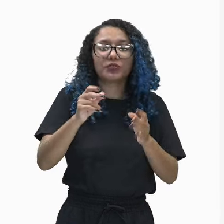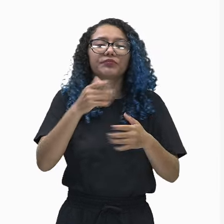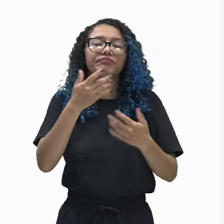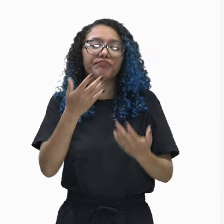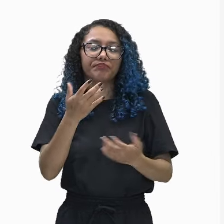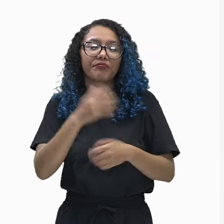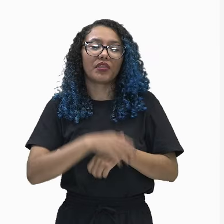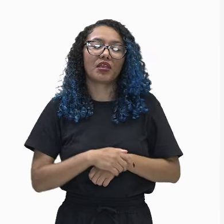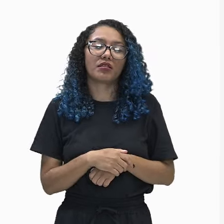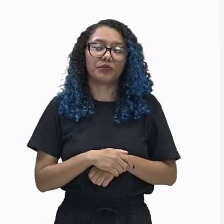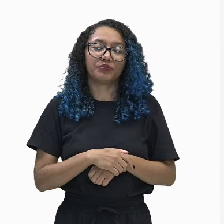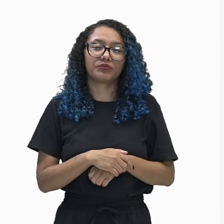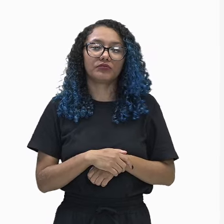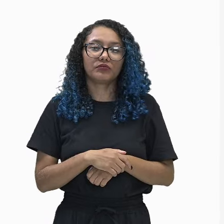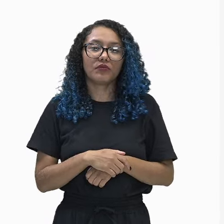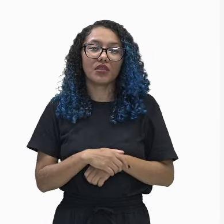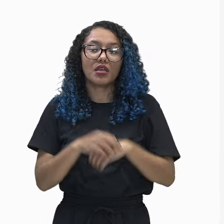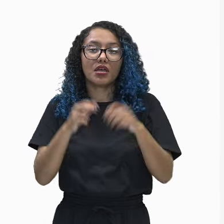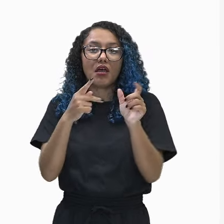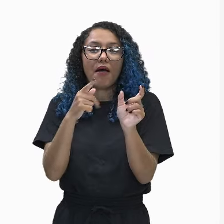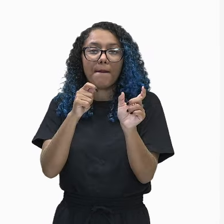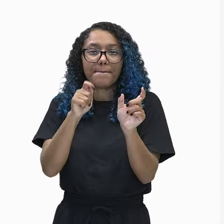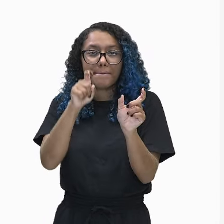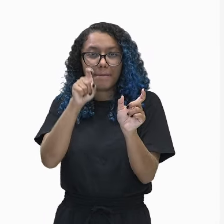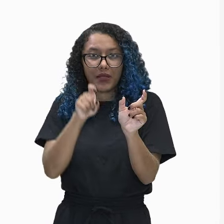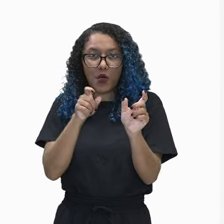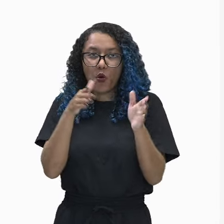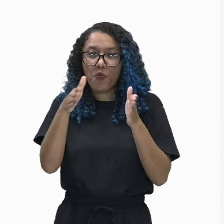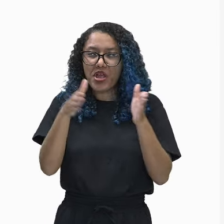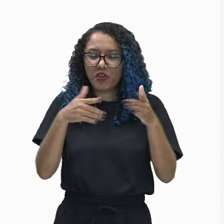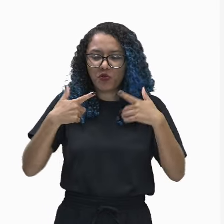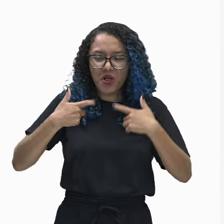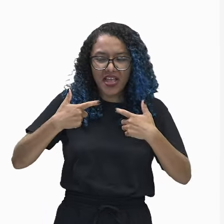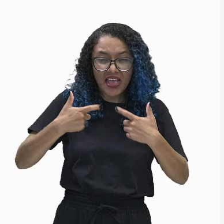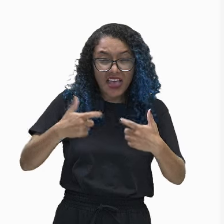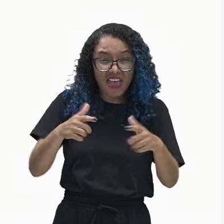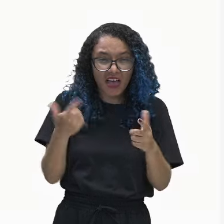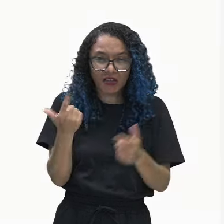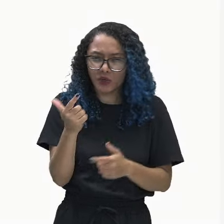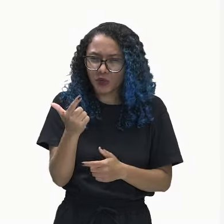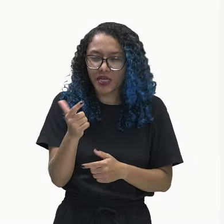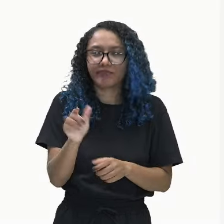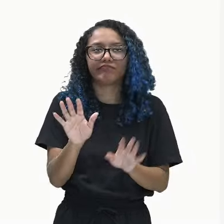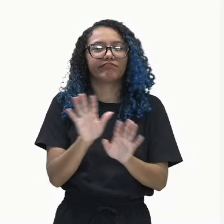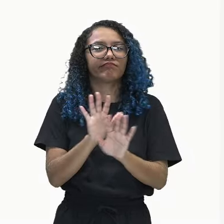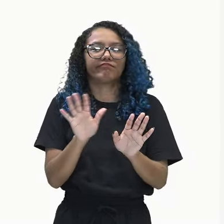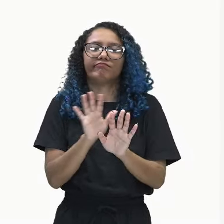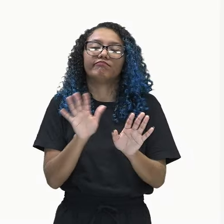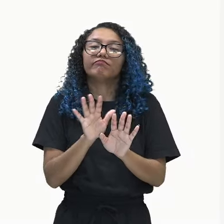na Pax Romana, não é um período sem guerras ou sem